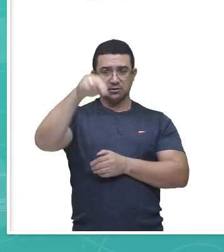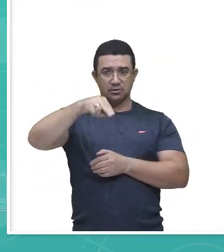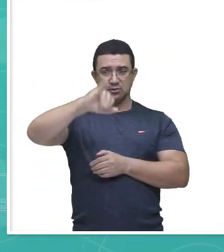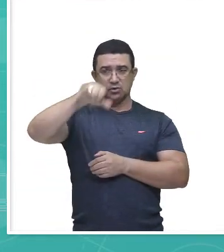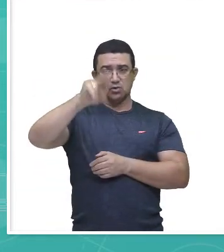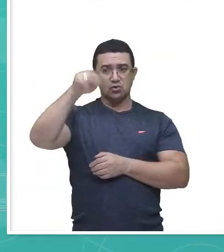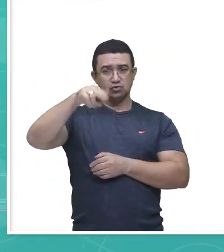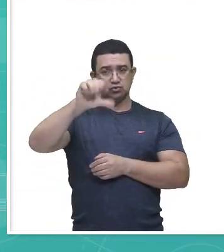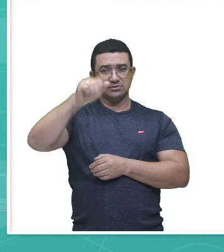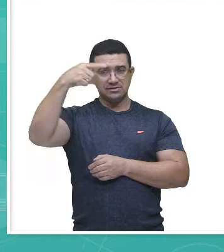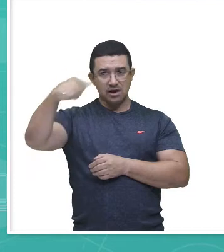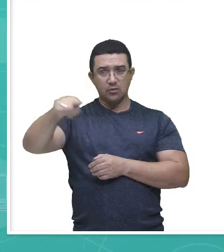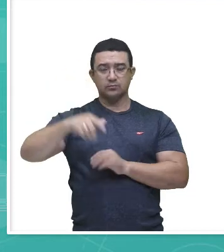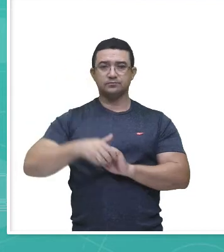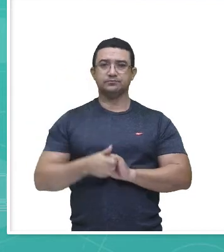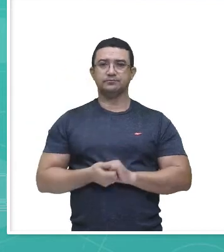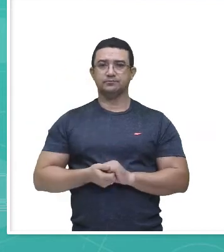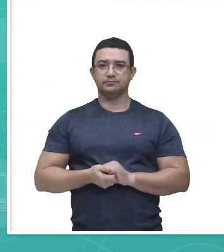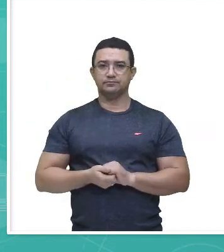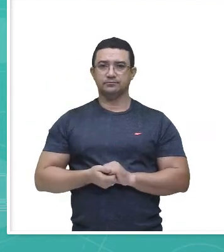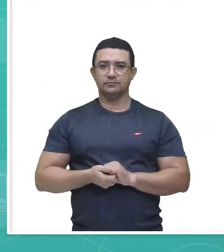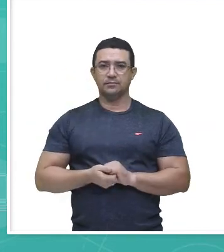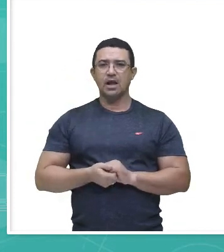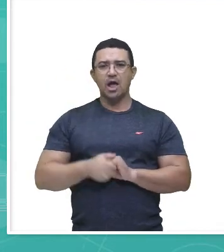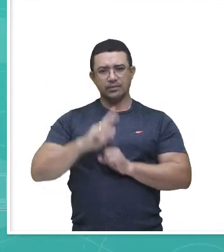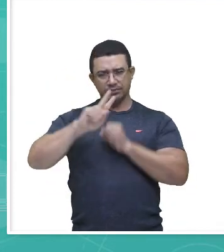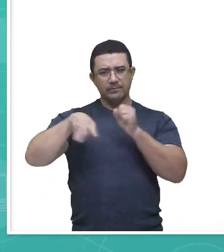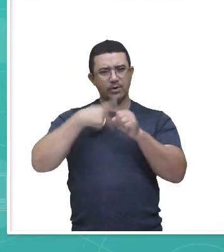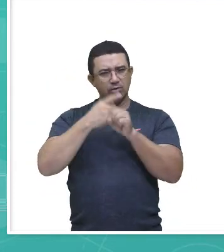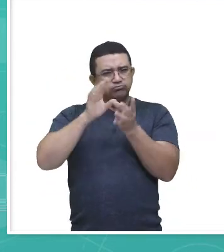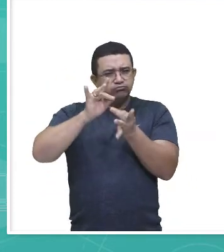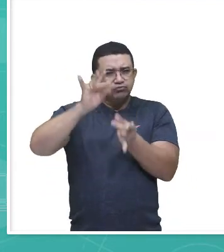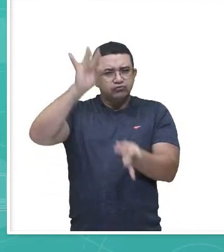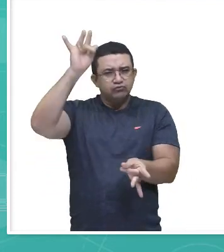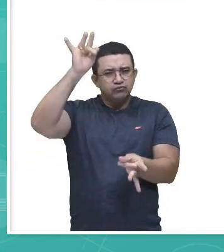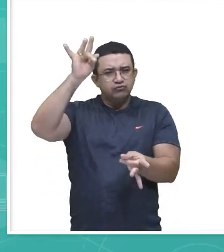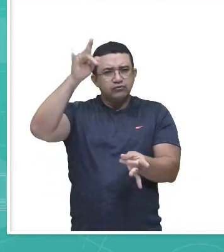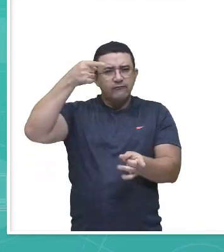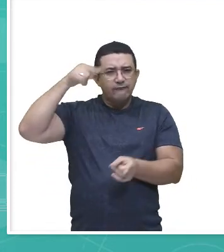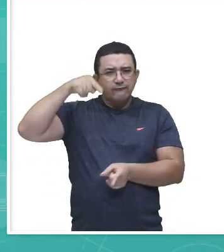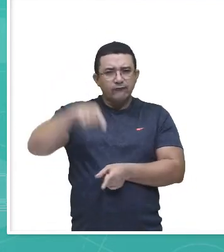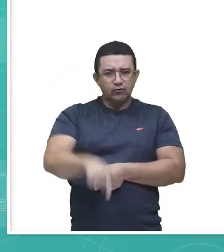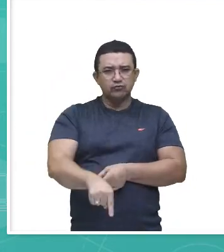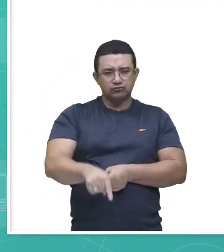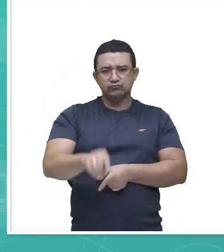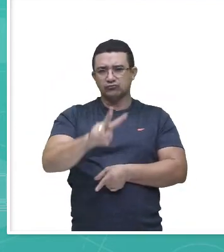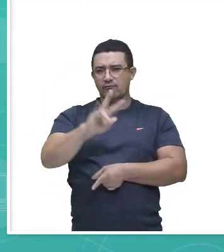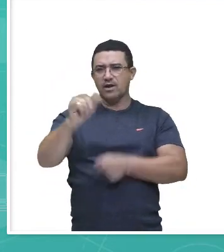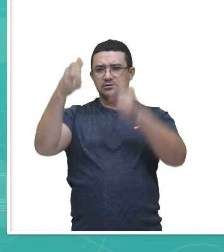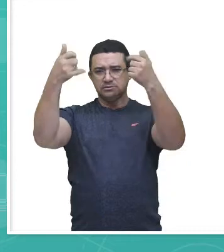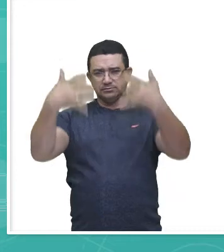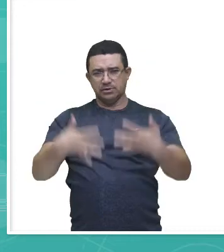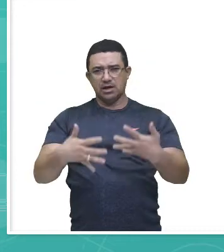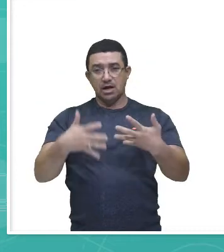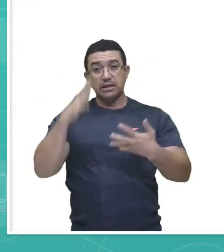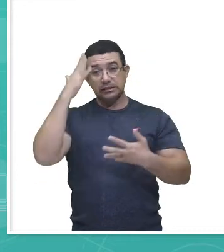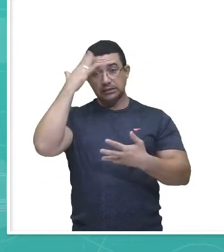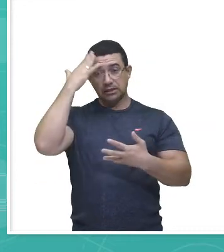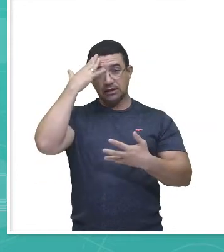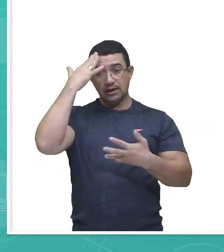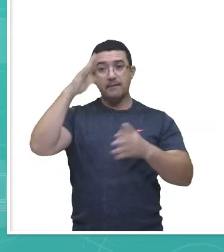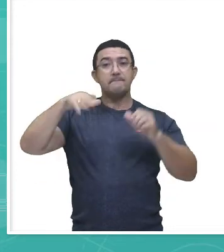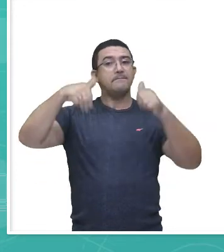ainda vai estudar mais detalhadamente, compreender melhor as conjunções aqui neste